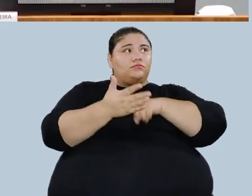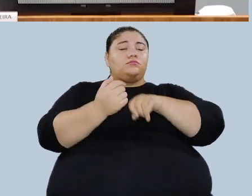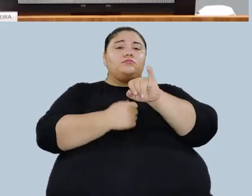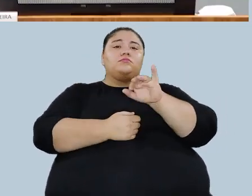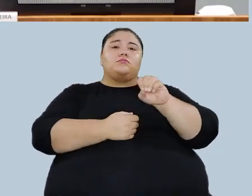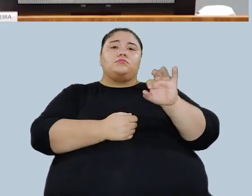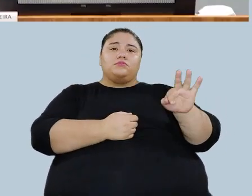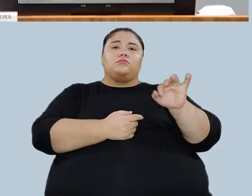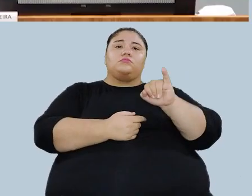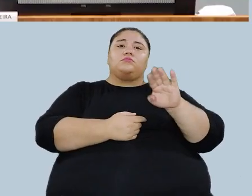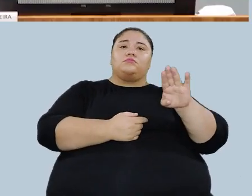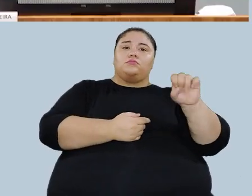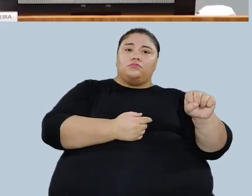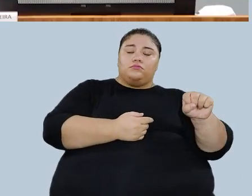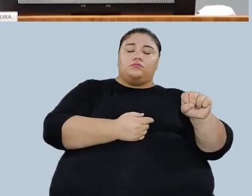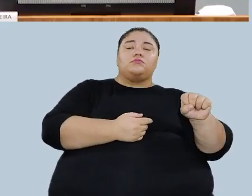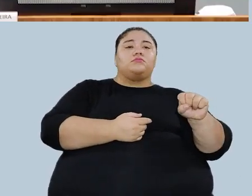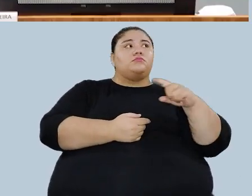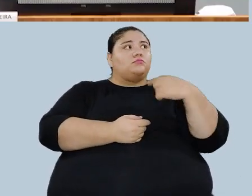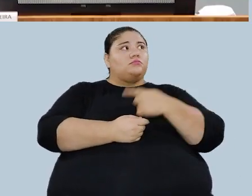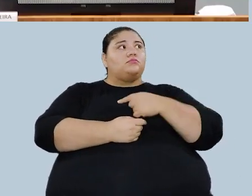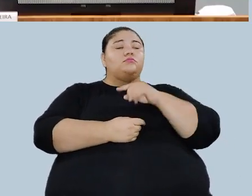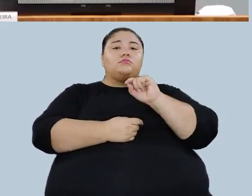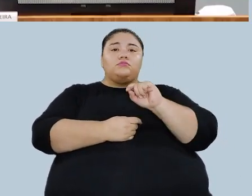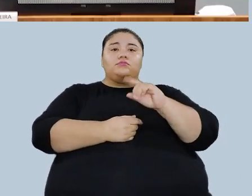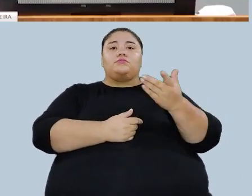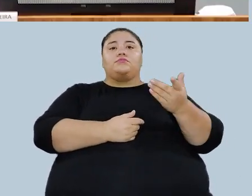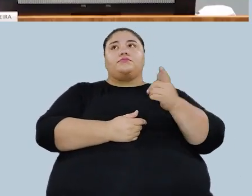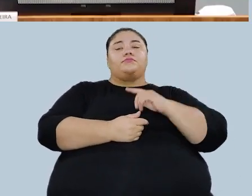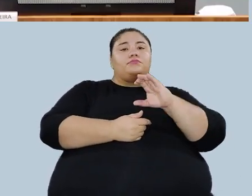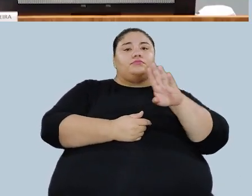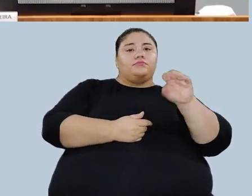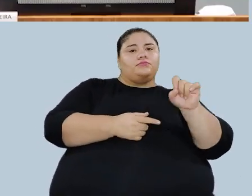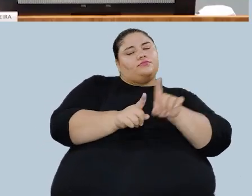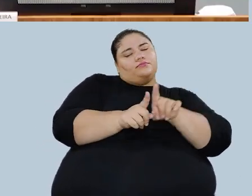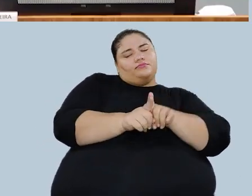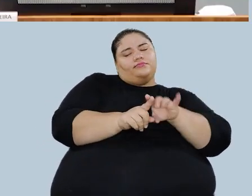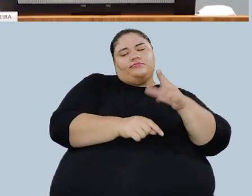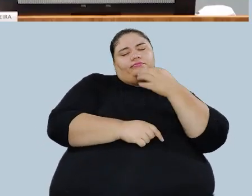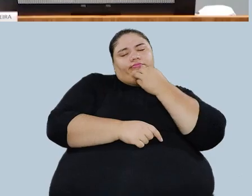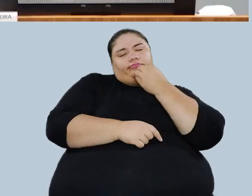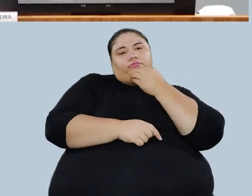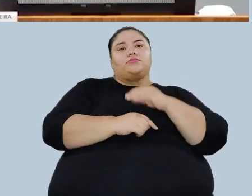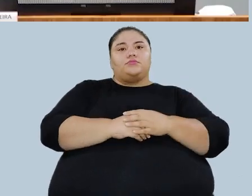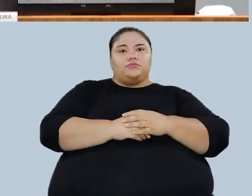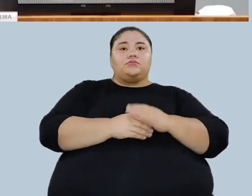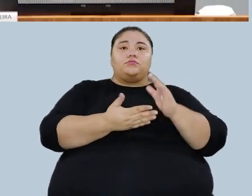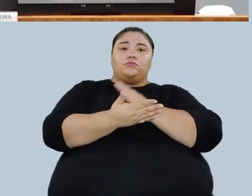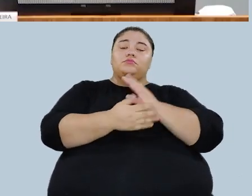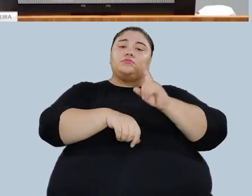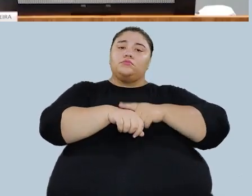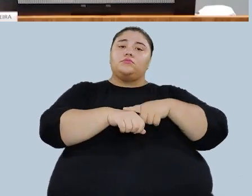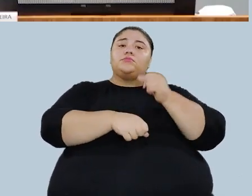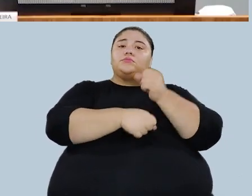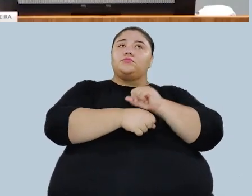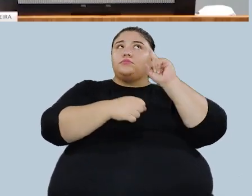IBS, né? Eu acho que nós vamos, né, a CBS também, claro, ter que, em algum momento, parar